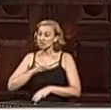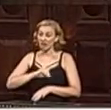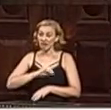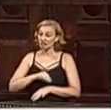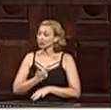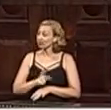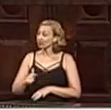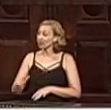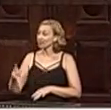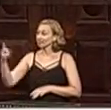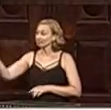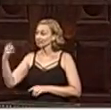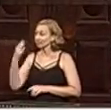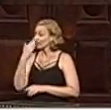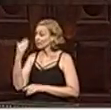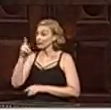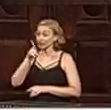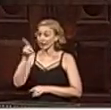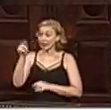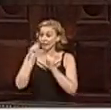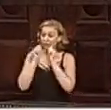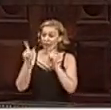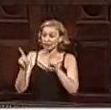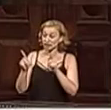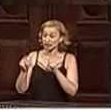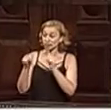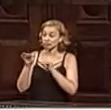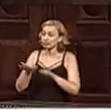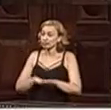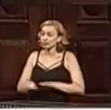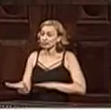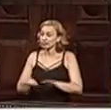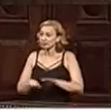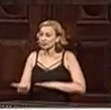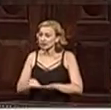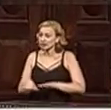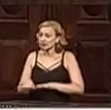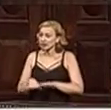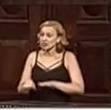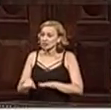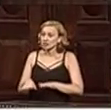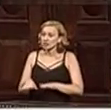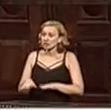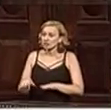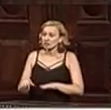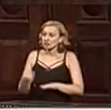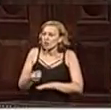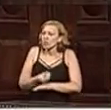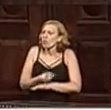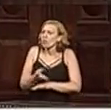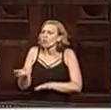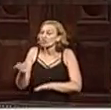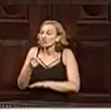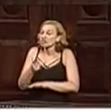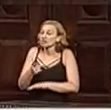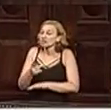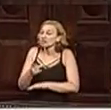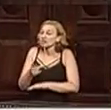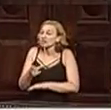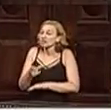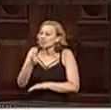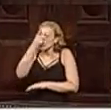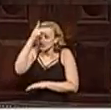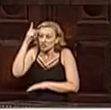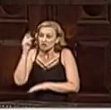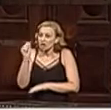salário. O legítimo protesto dessa quantidade absurda, dessa multidão de